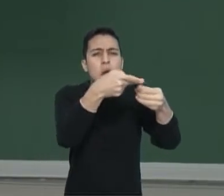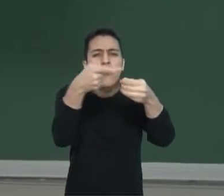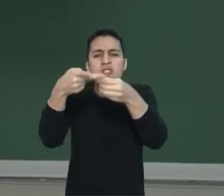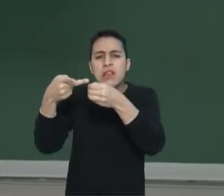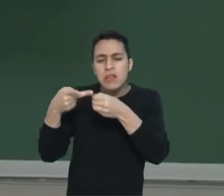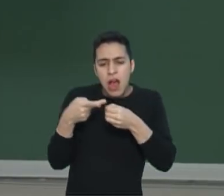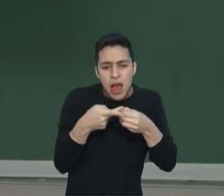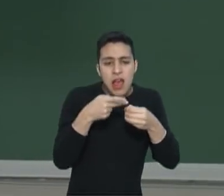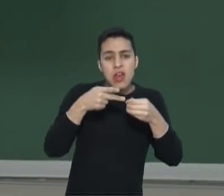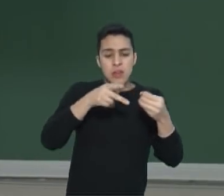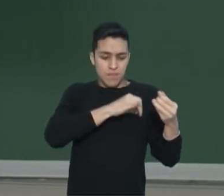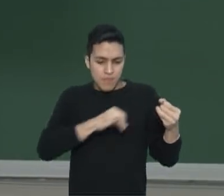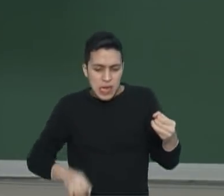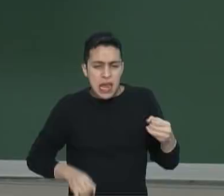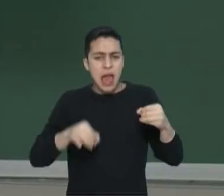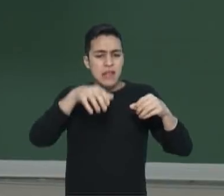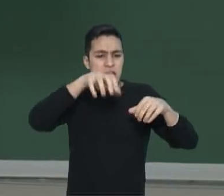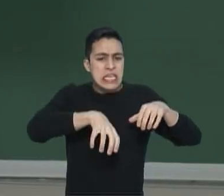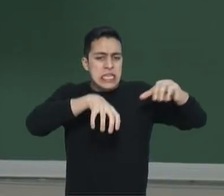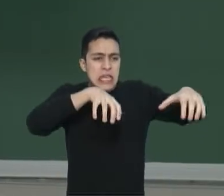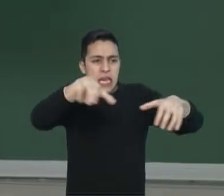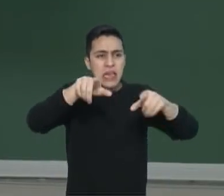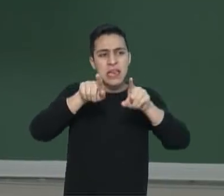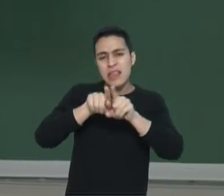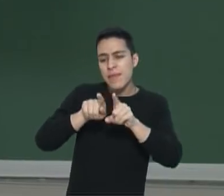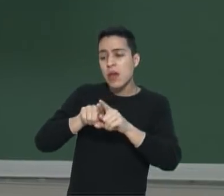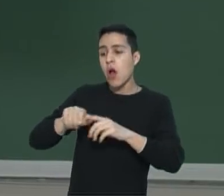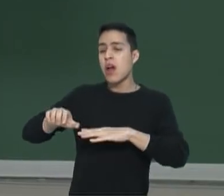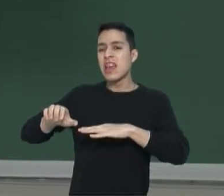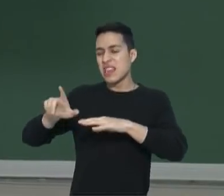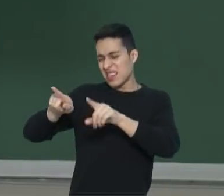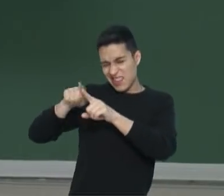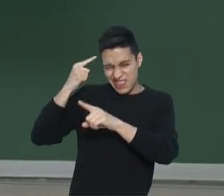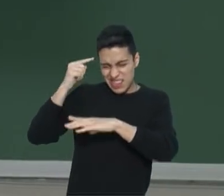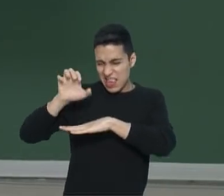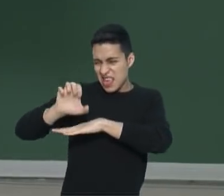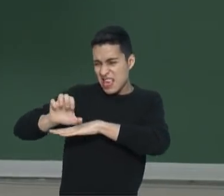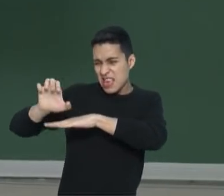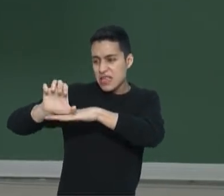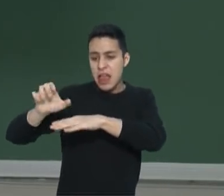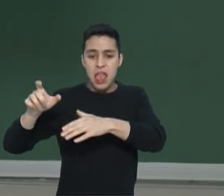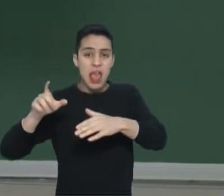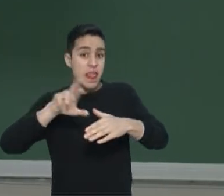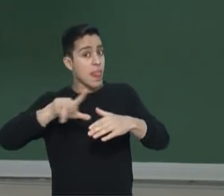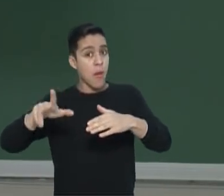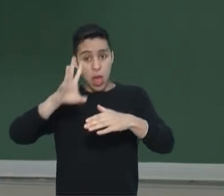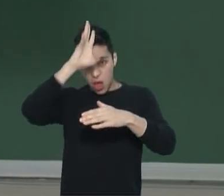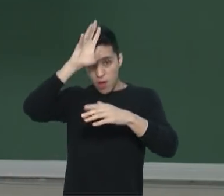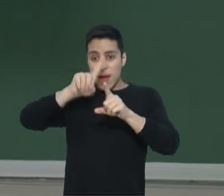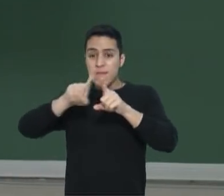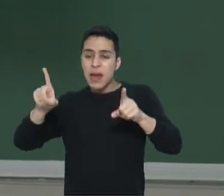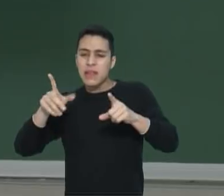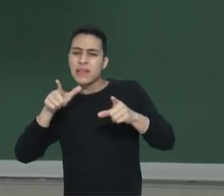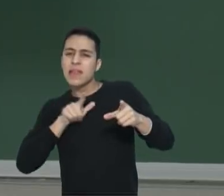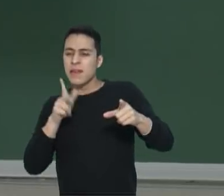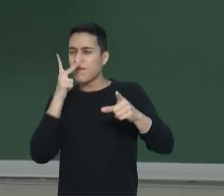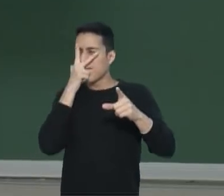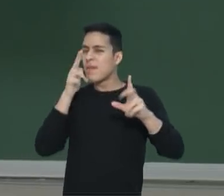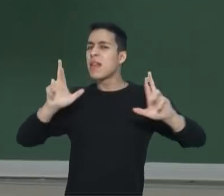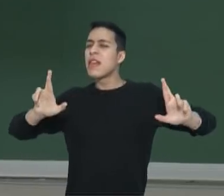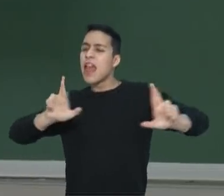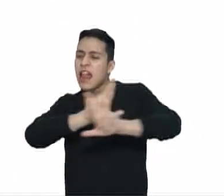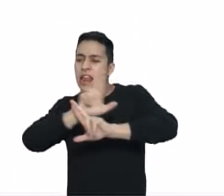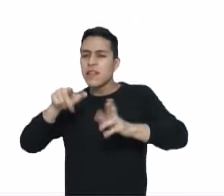províncias imperiais e os estados clientes, que são aqueles estados que não são romanos, mas eles têm como se